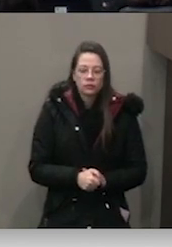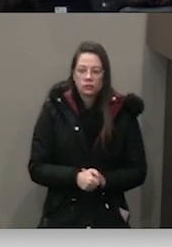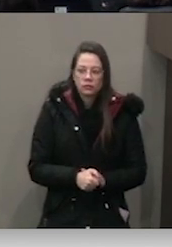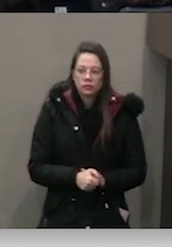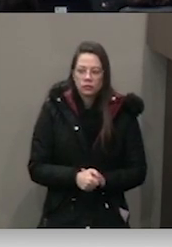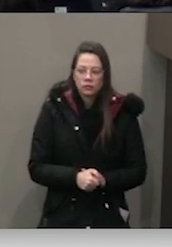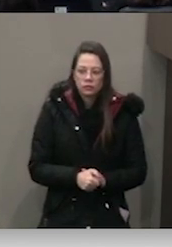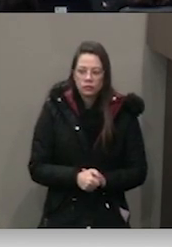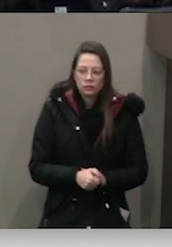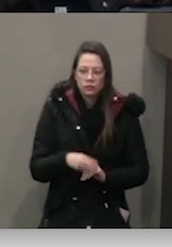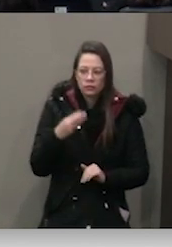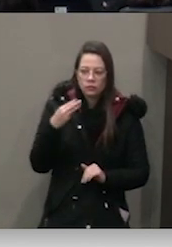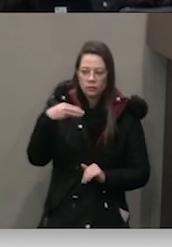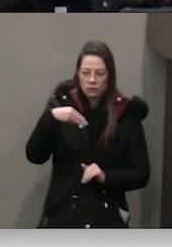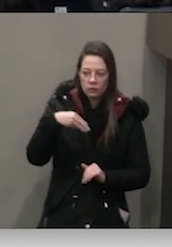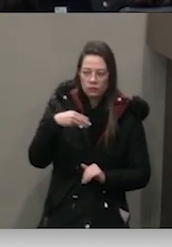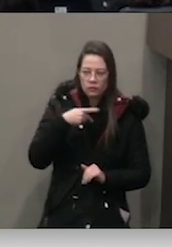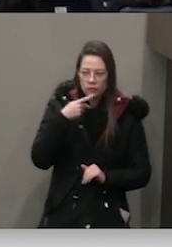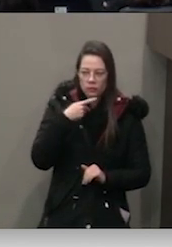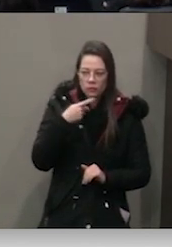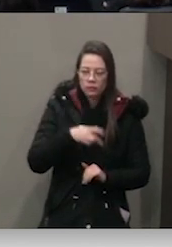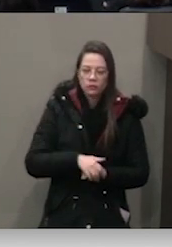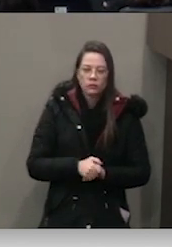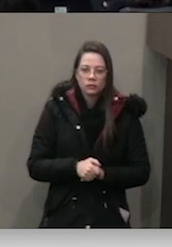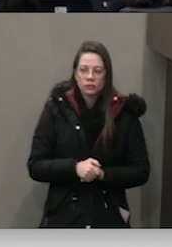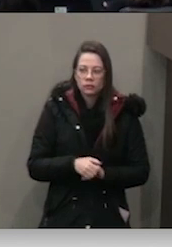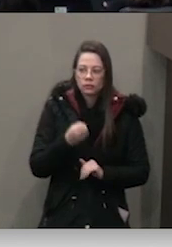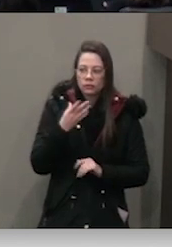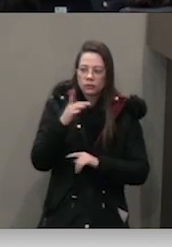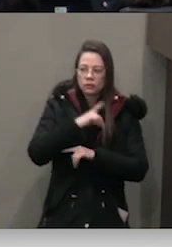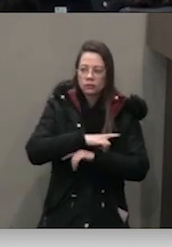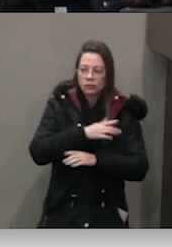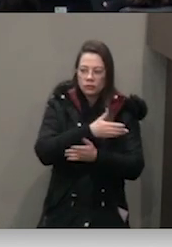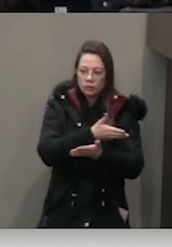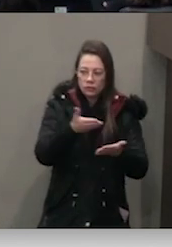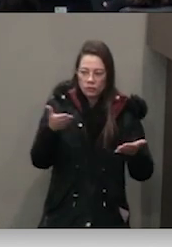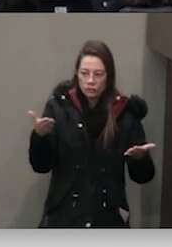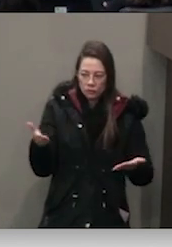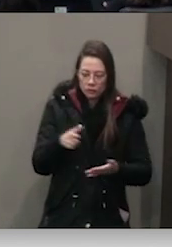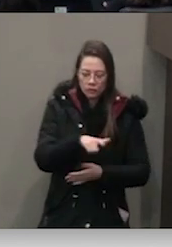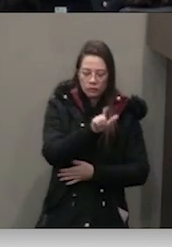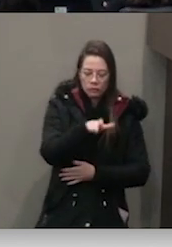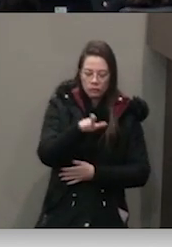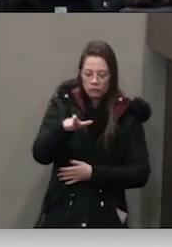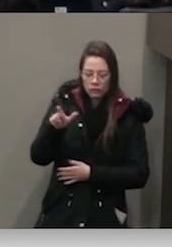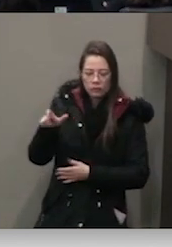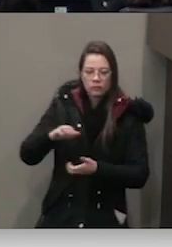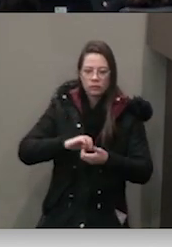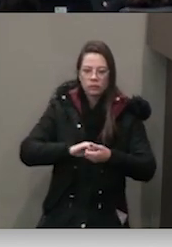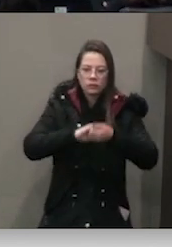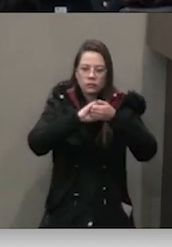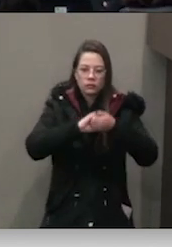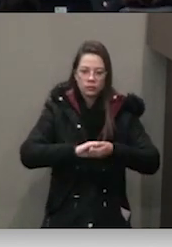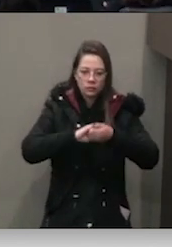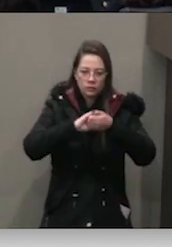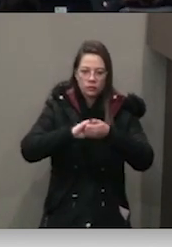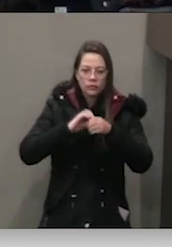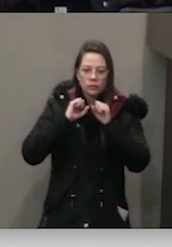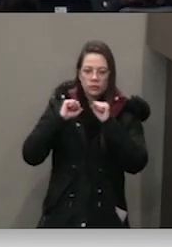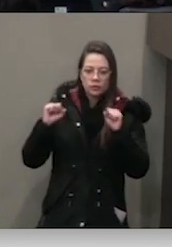Vereador Inharã, 3 minutos. Bom dia, doutora Carol, bom dia, Ada, secretário